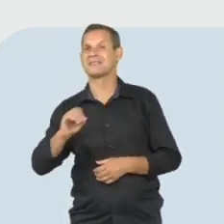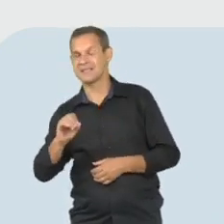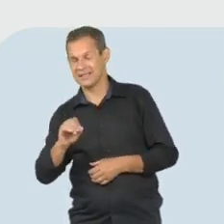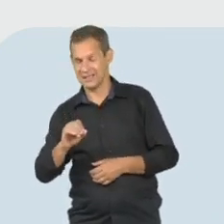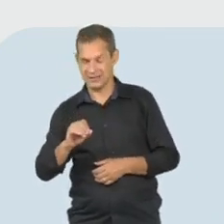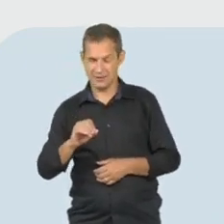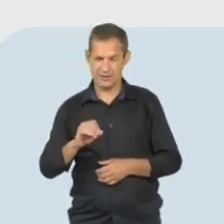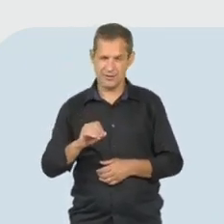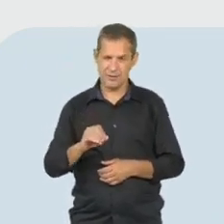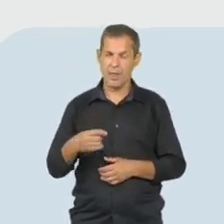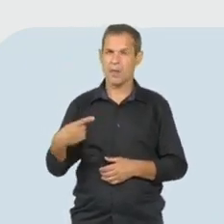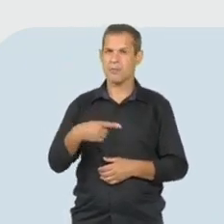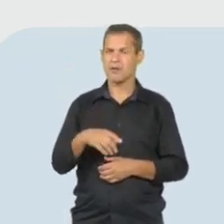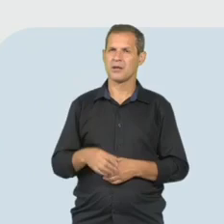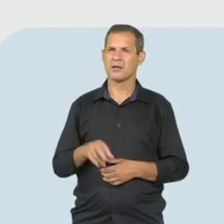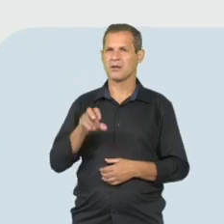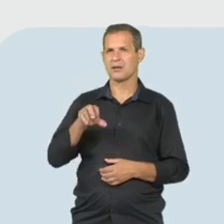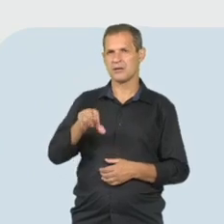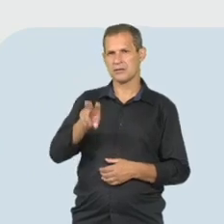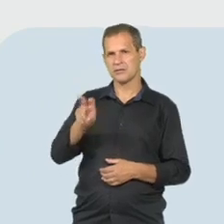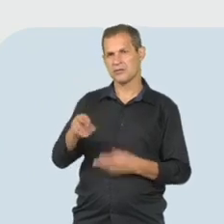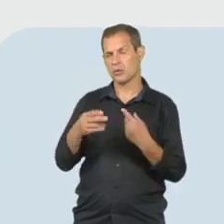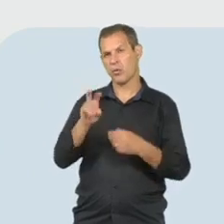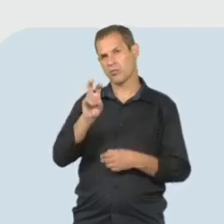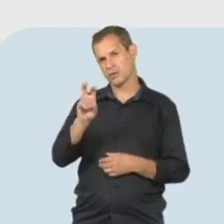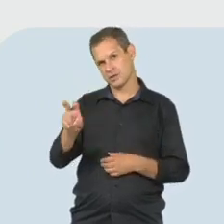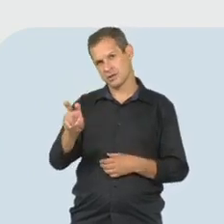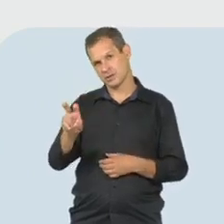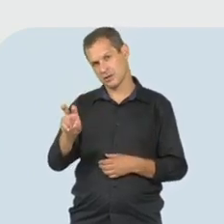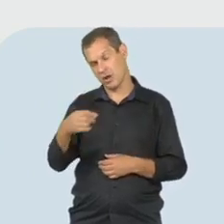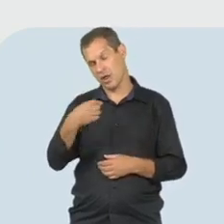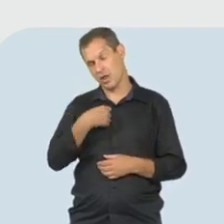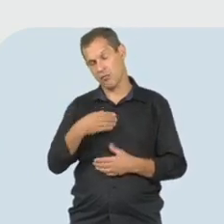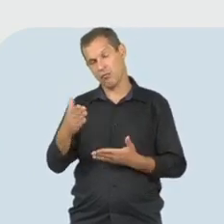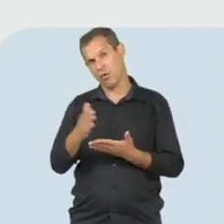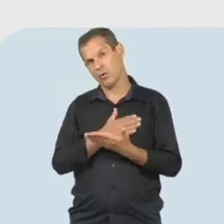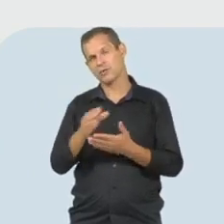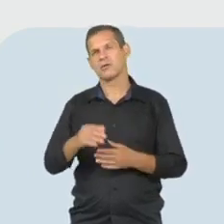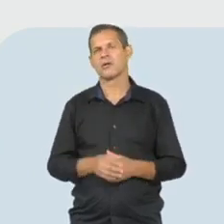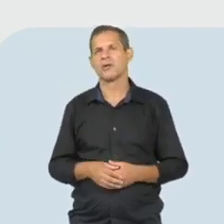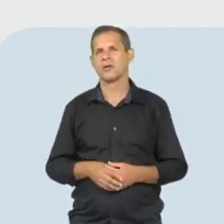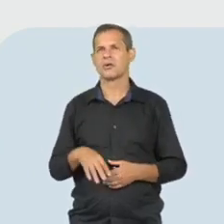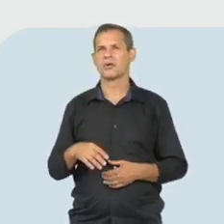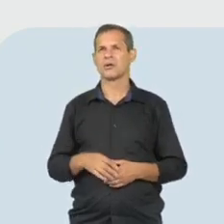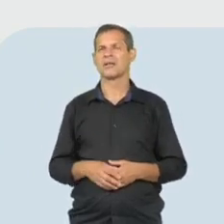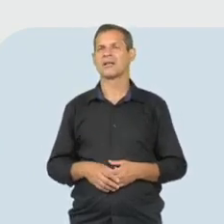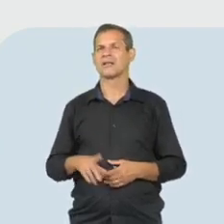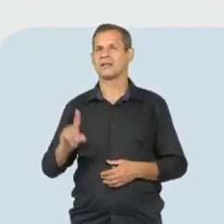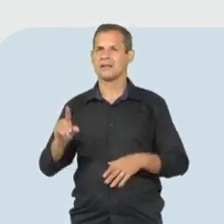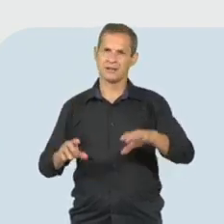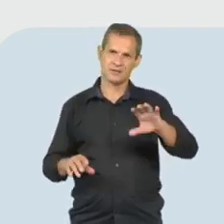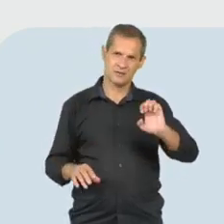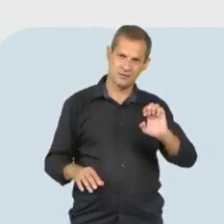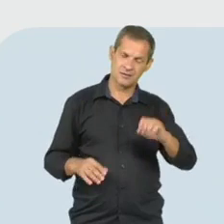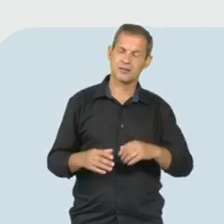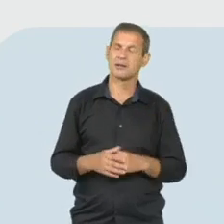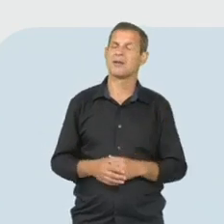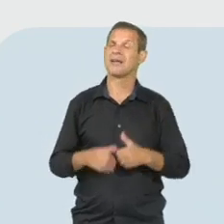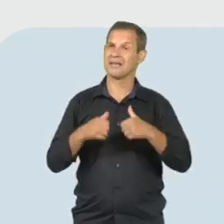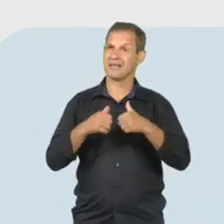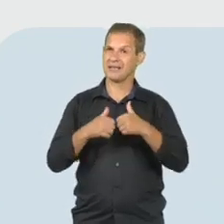ó, 100 menos 95 vai ser igual a 5, que eu vou distribuir nos dois lados aqui. Então, desse lado